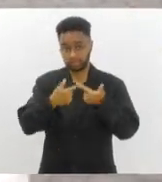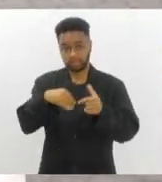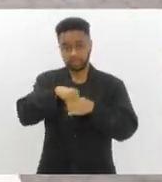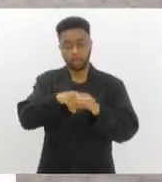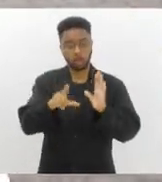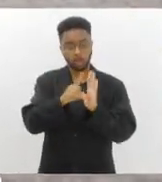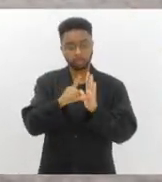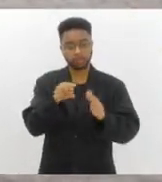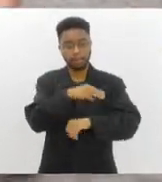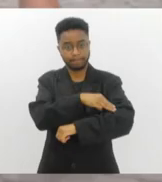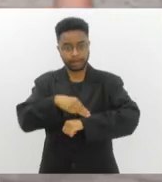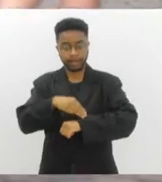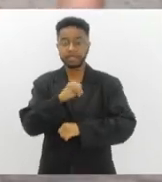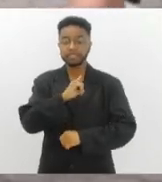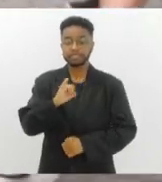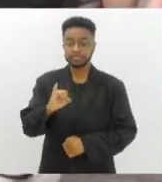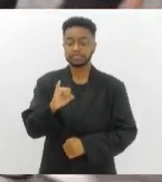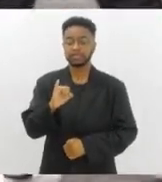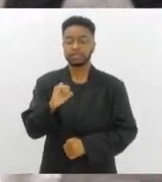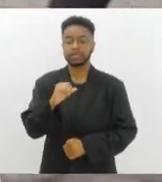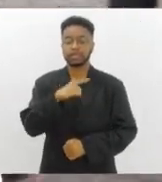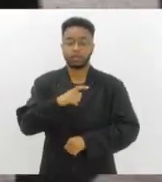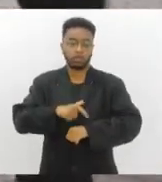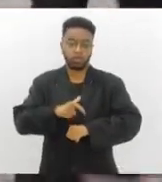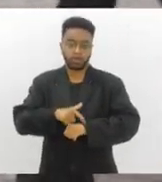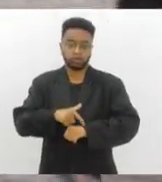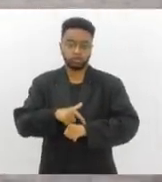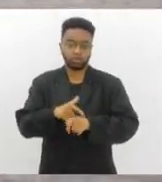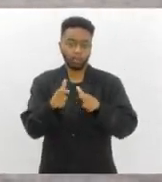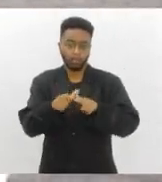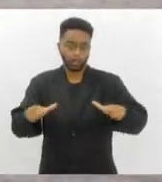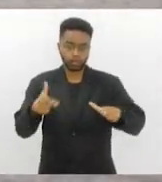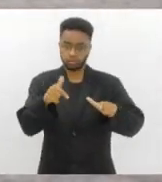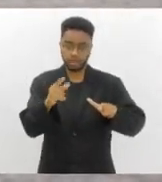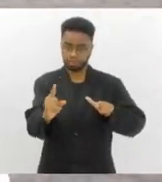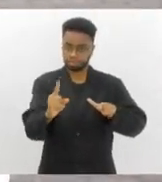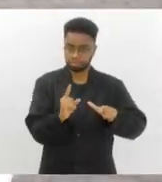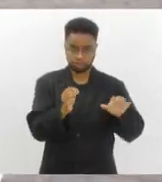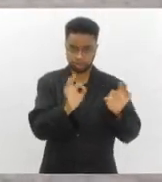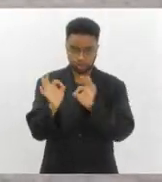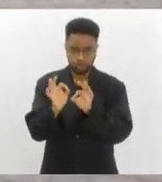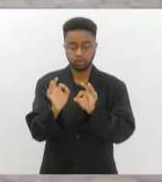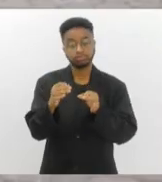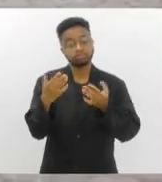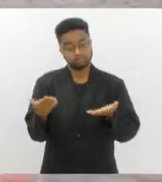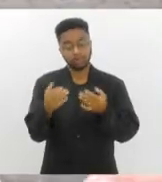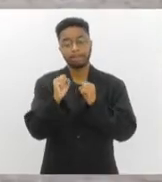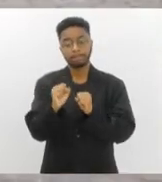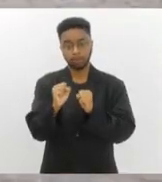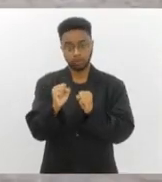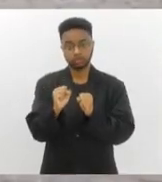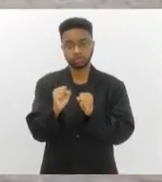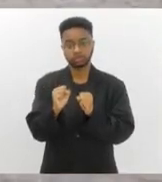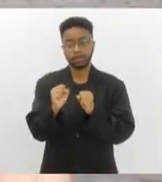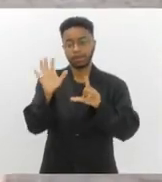Macaé, se ele tiver num momento ali onde não tiver nenhuma pessoa na loja ou pouco movimento, ele pode